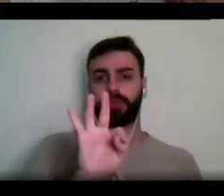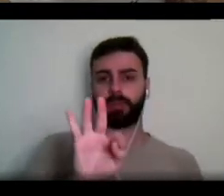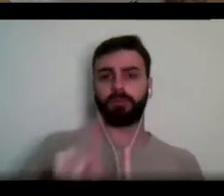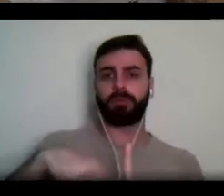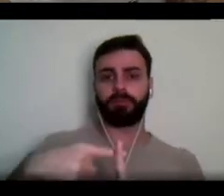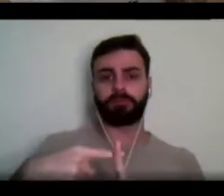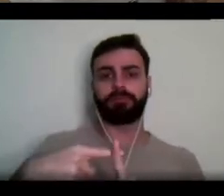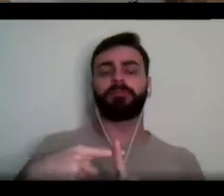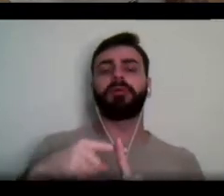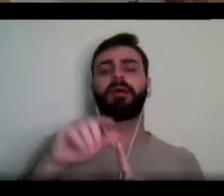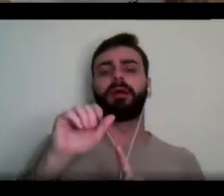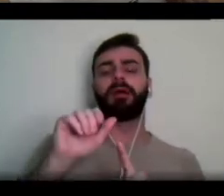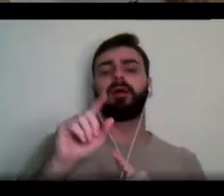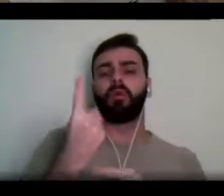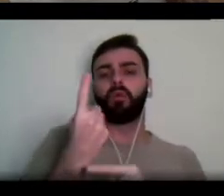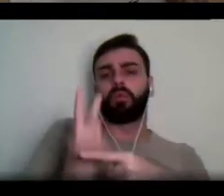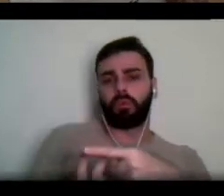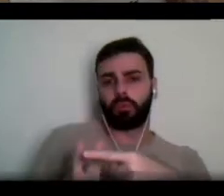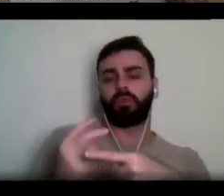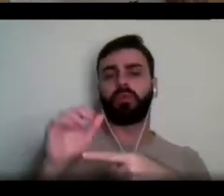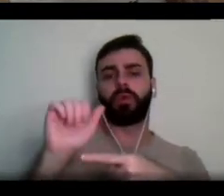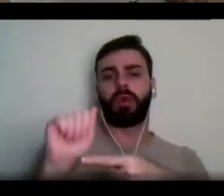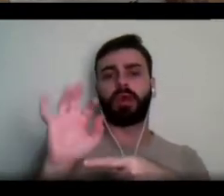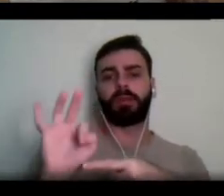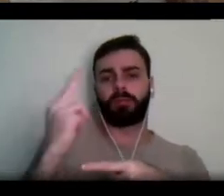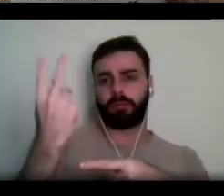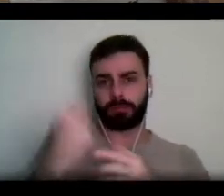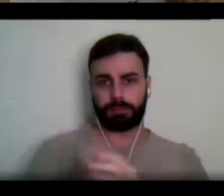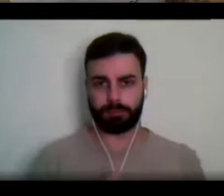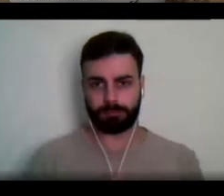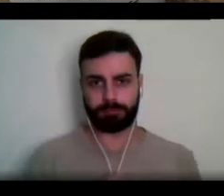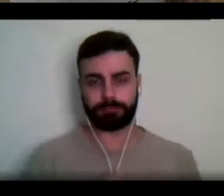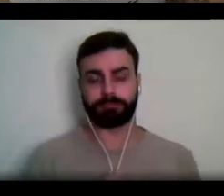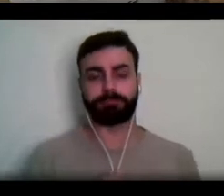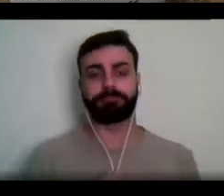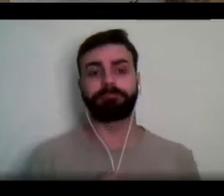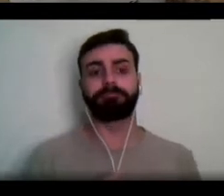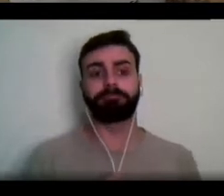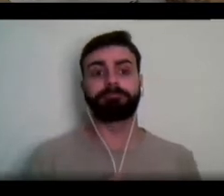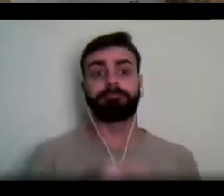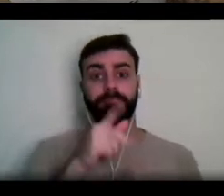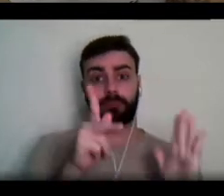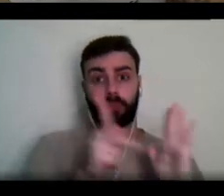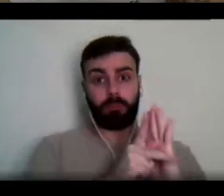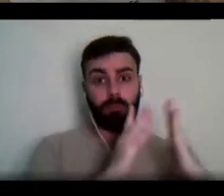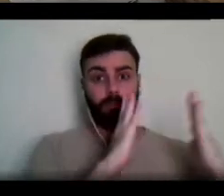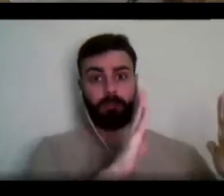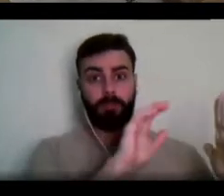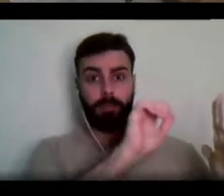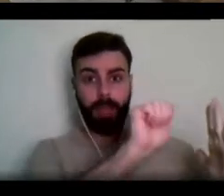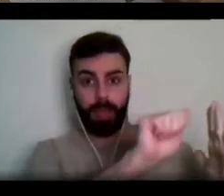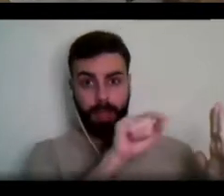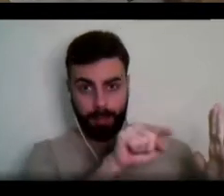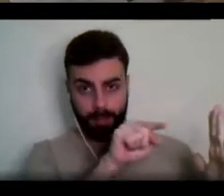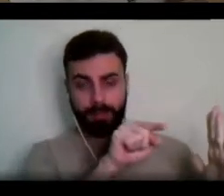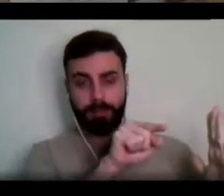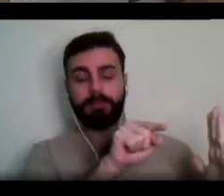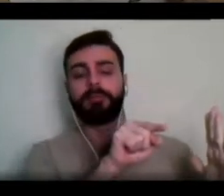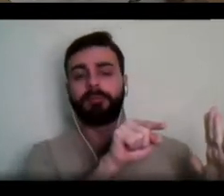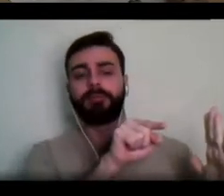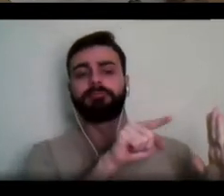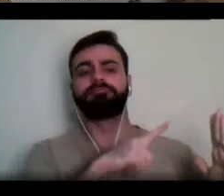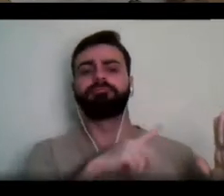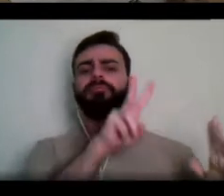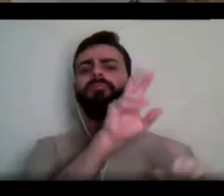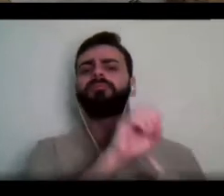etapa. Isso vai ser o v0t mais um a t2 sobre 2, né? Para a